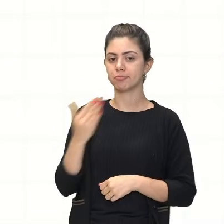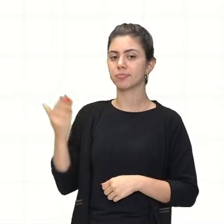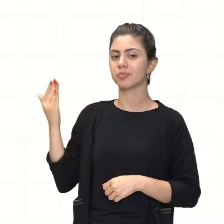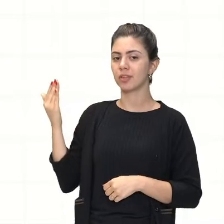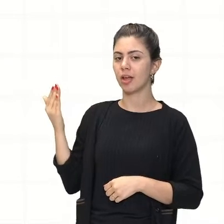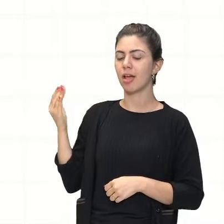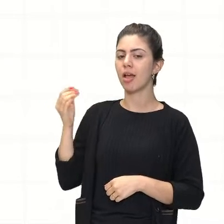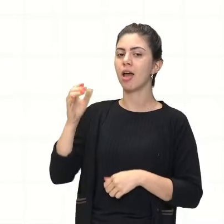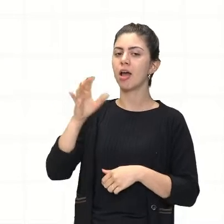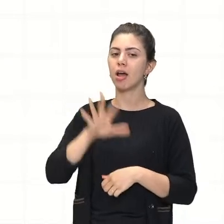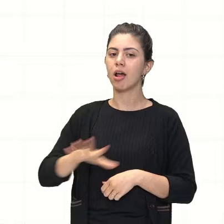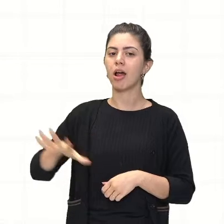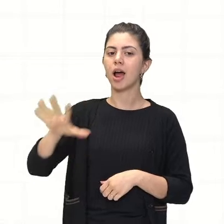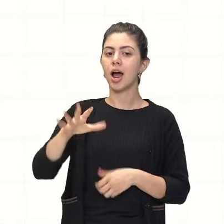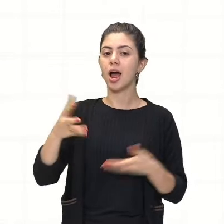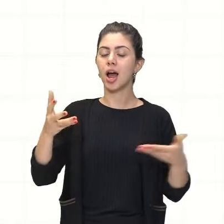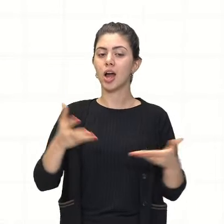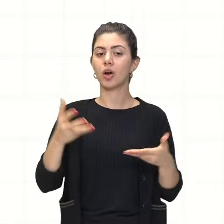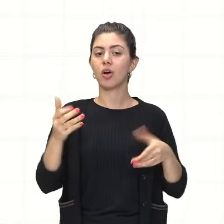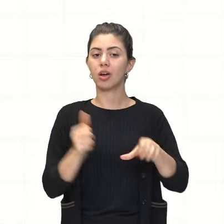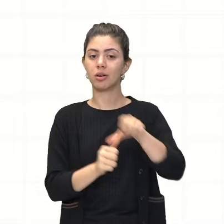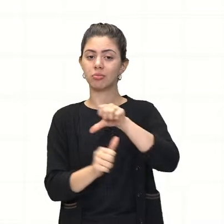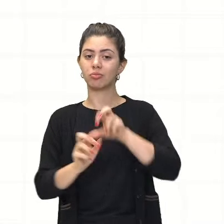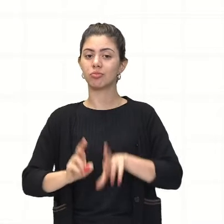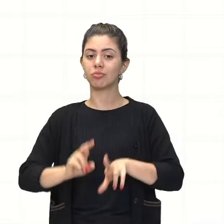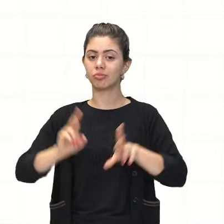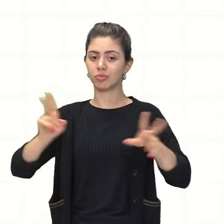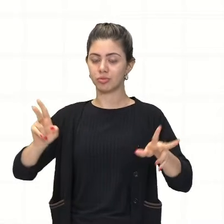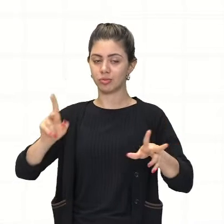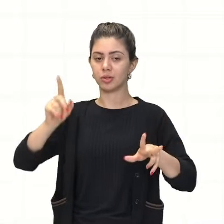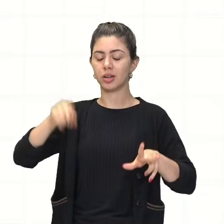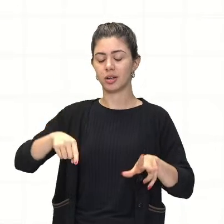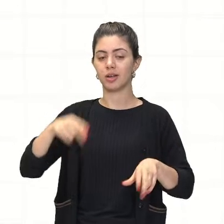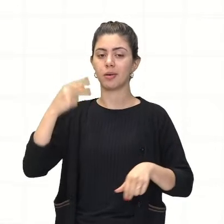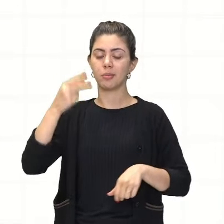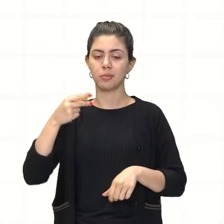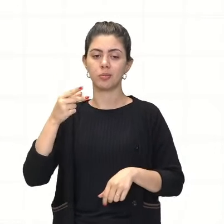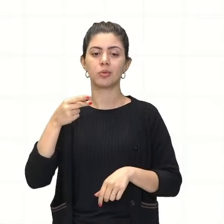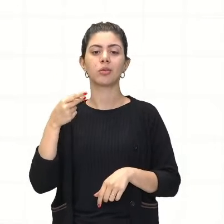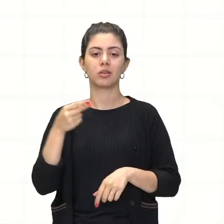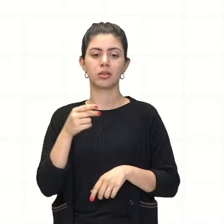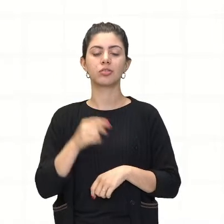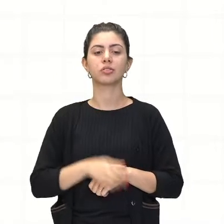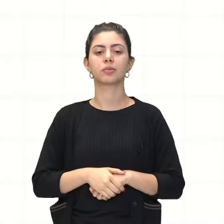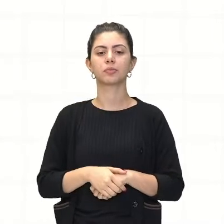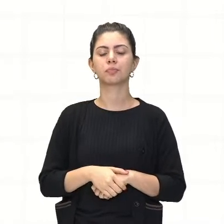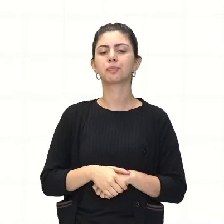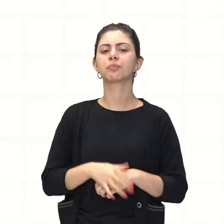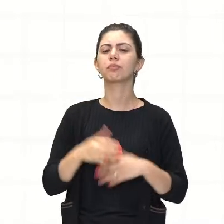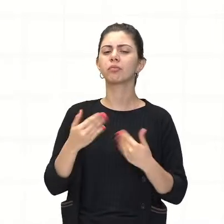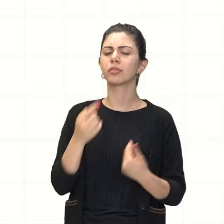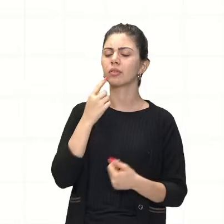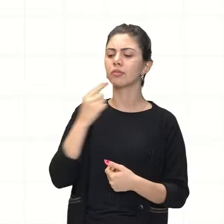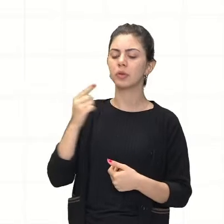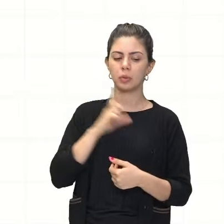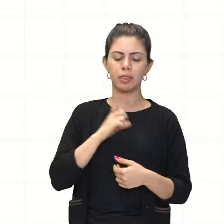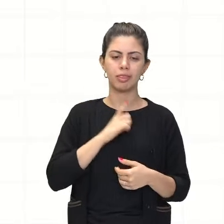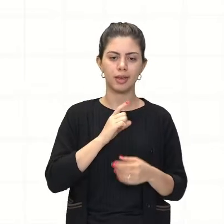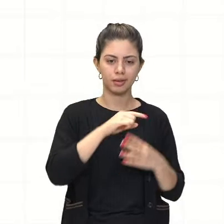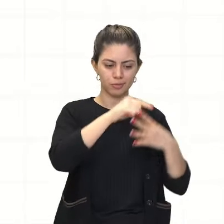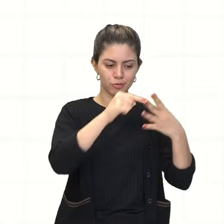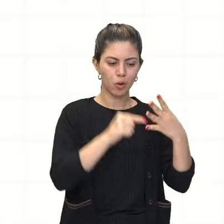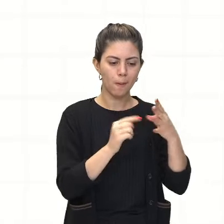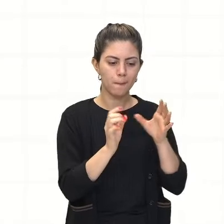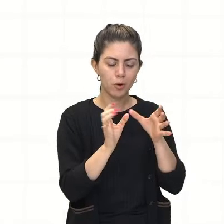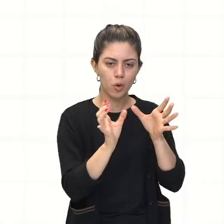já temos uma nova dinâmica política e geográfica, né? À medida em que essas alianças são formadas, em que essas guerras